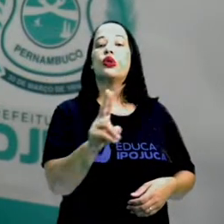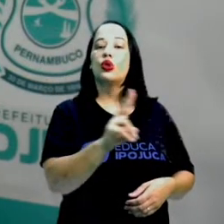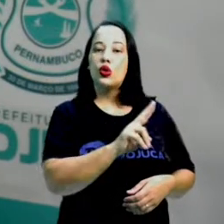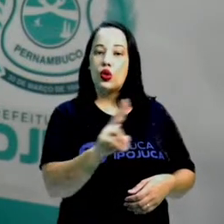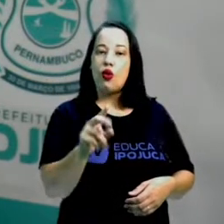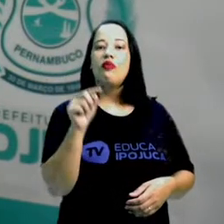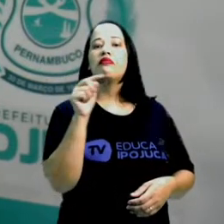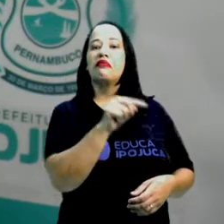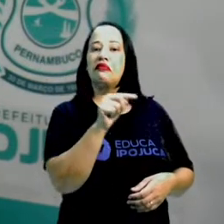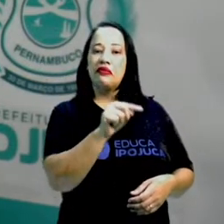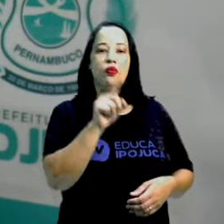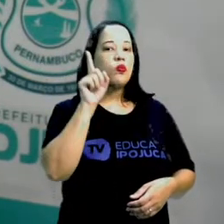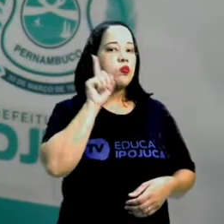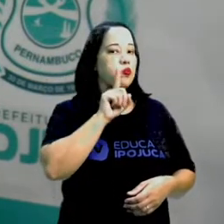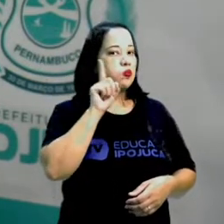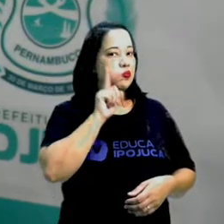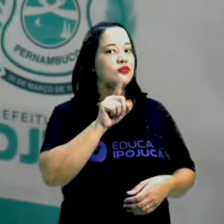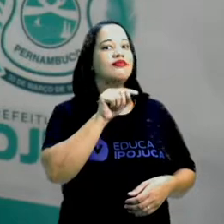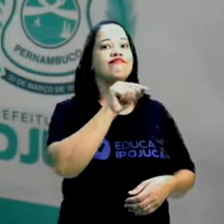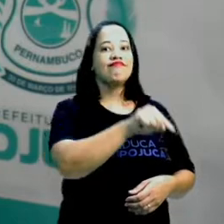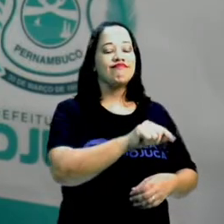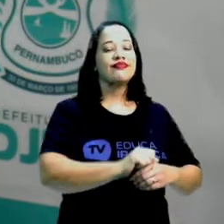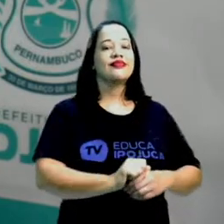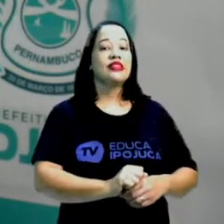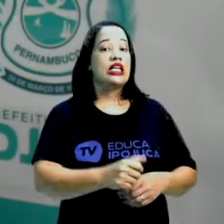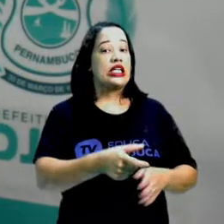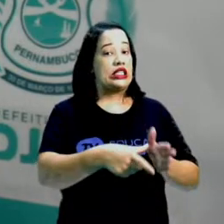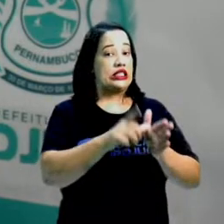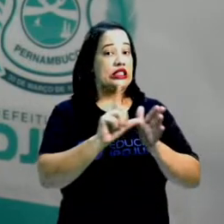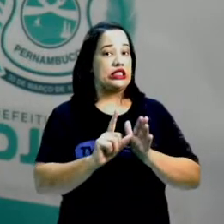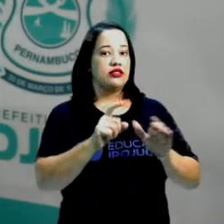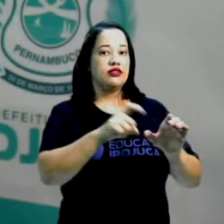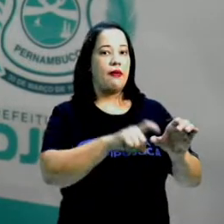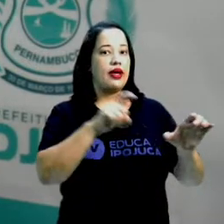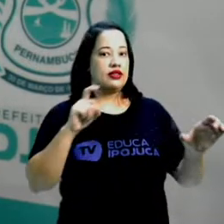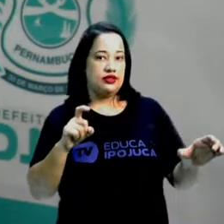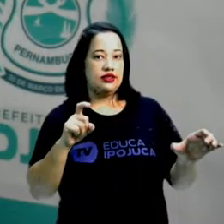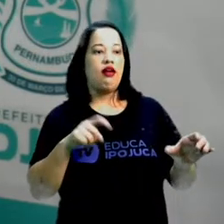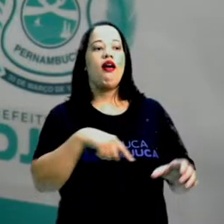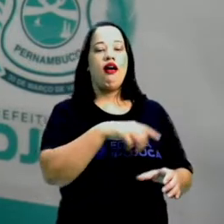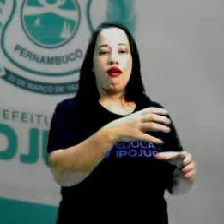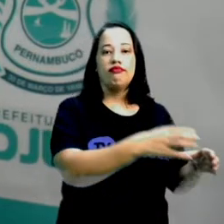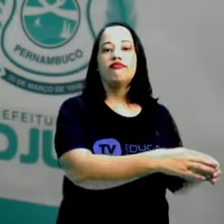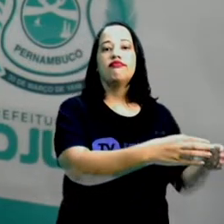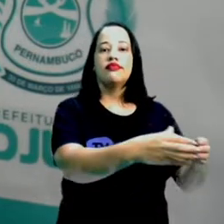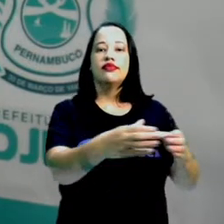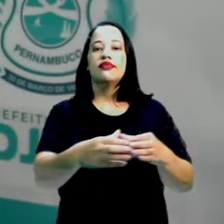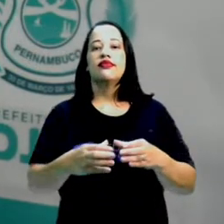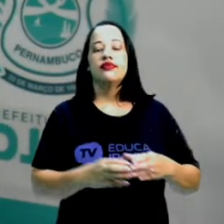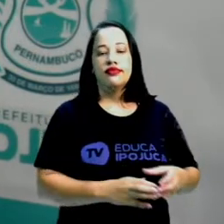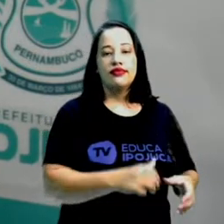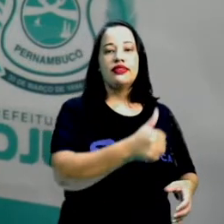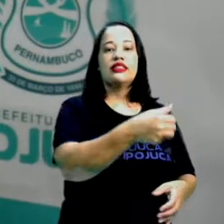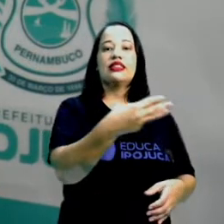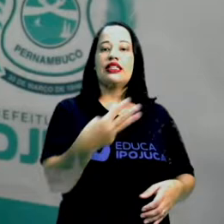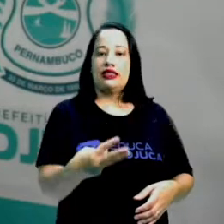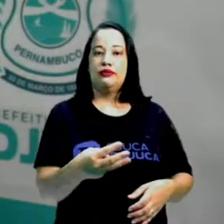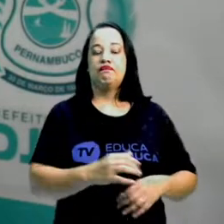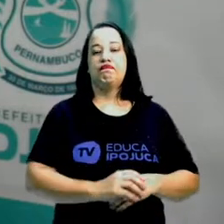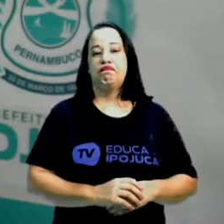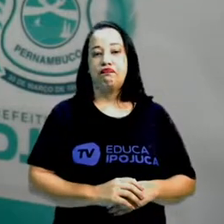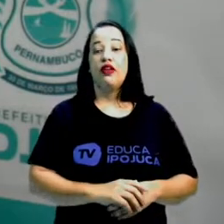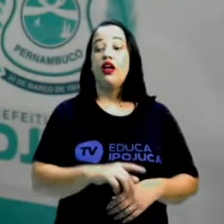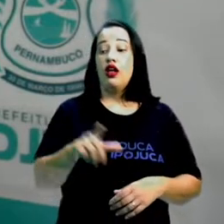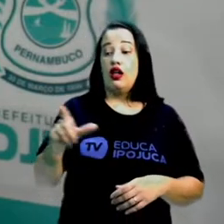tornar independente, tá certo? E as 13 colônias eram colônias da Inglaterra, tá certo? Então,